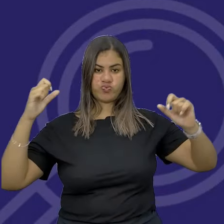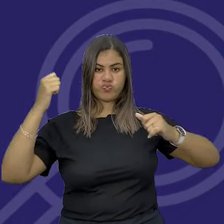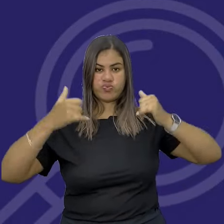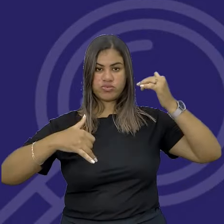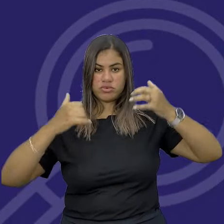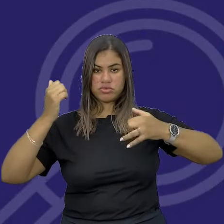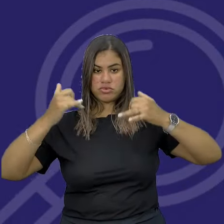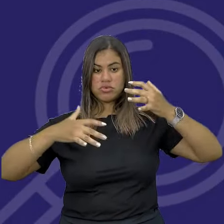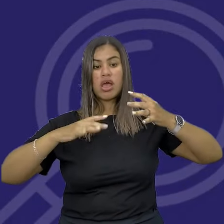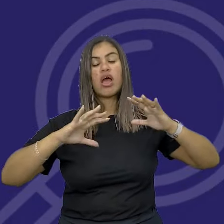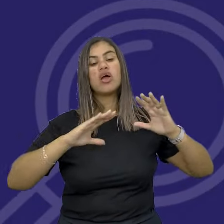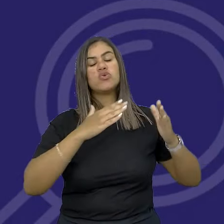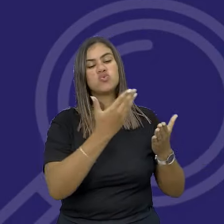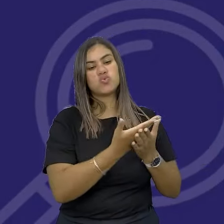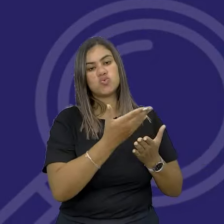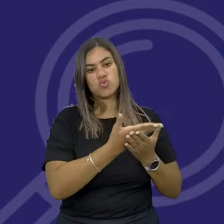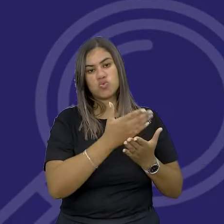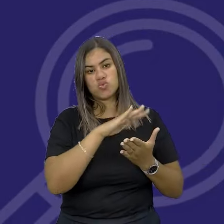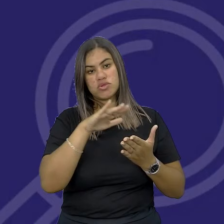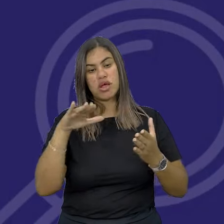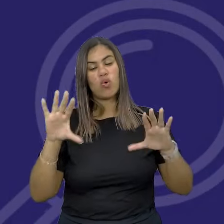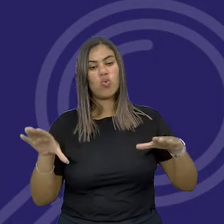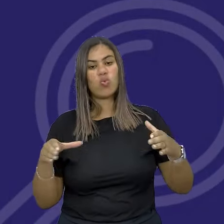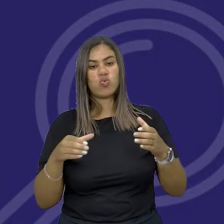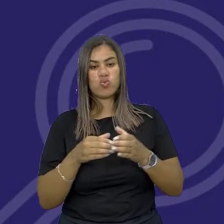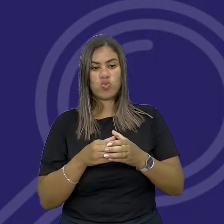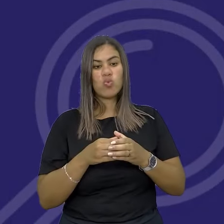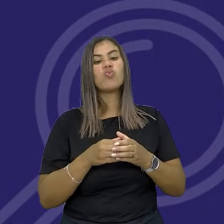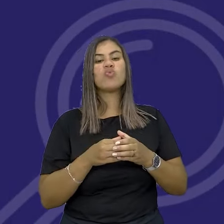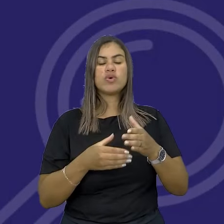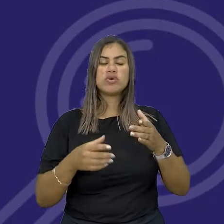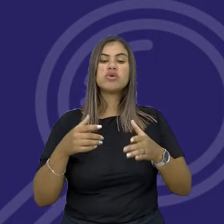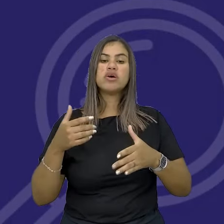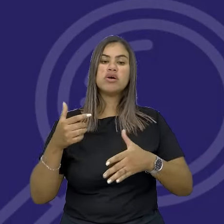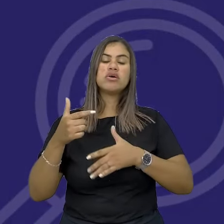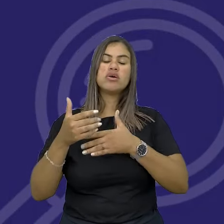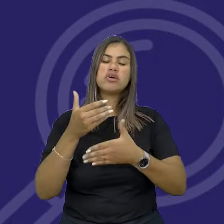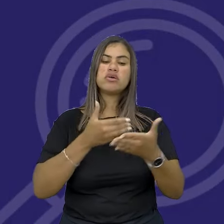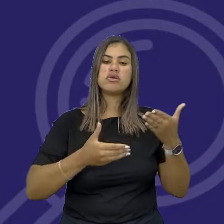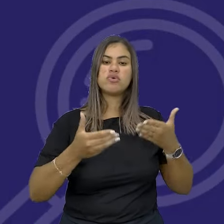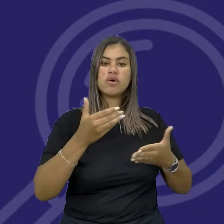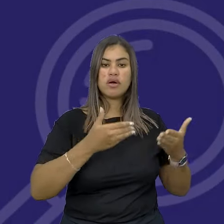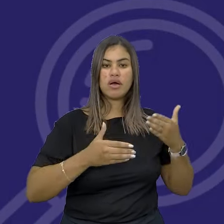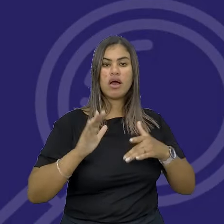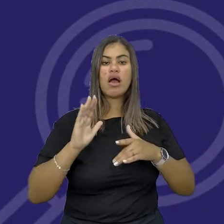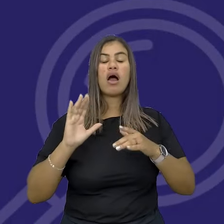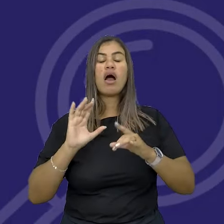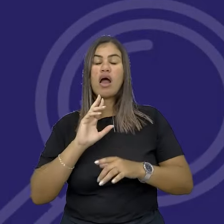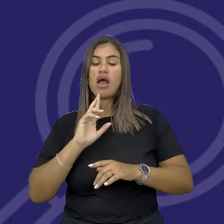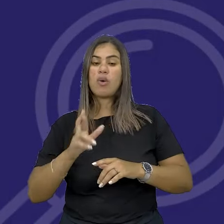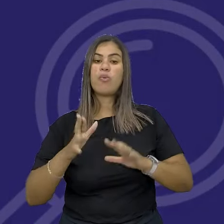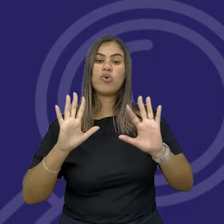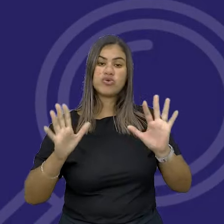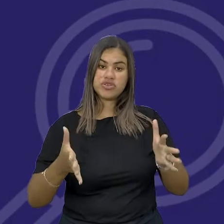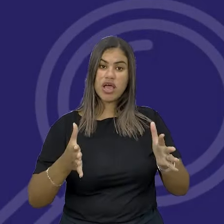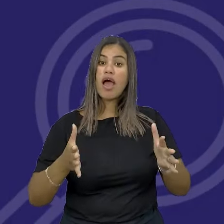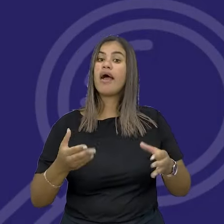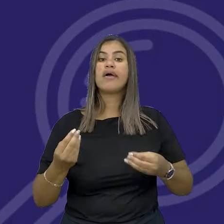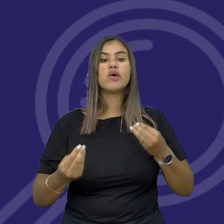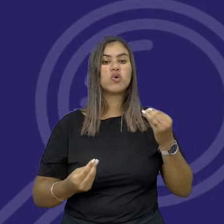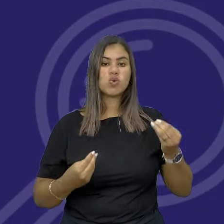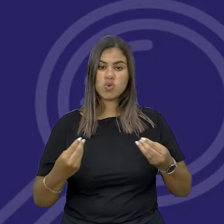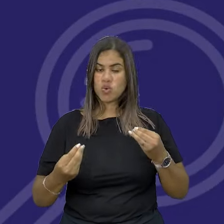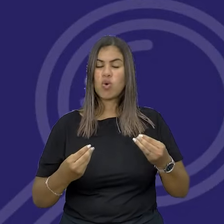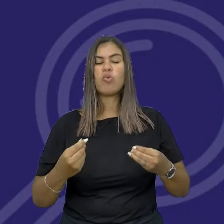e seus grupos, em trabalho cooperativo e colaborativo, buscam resolvê-lo. Resolvi, o que eu tenho que fazer? Observar